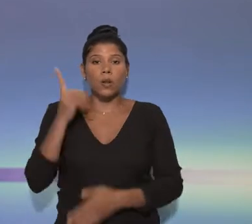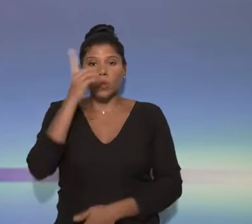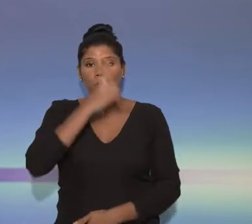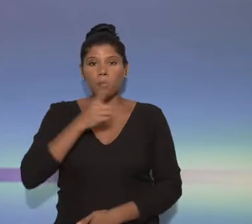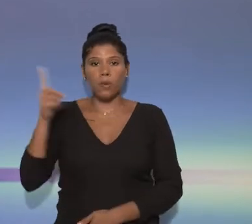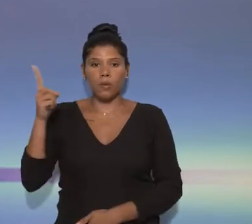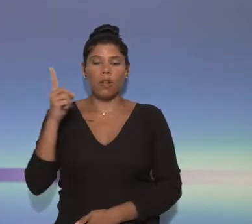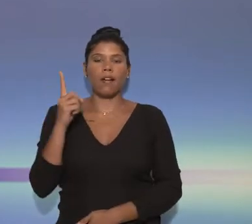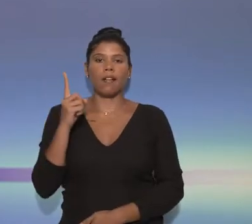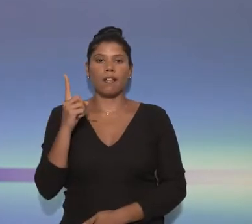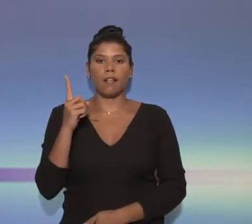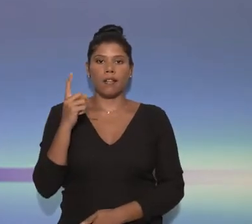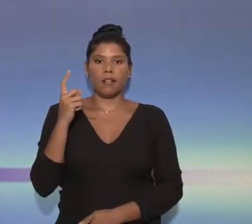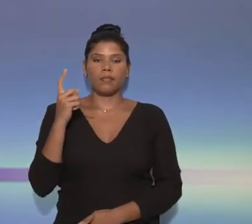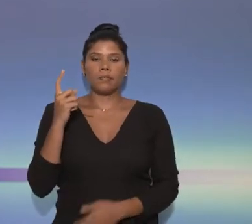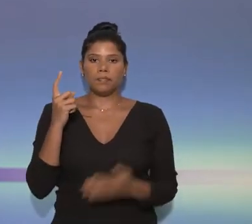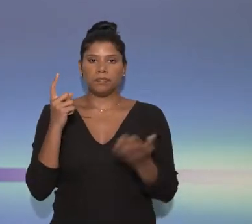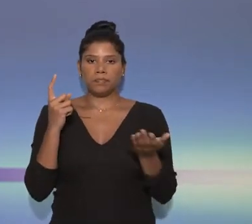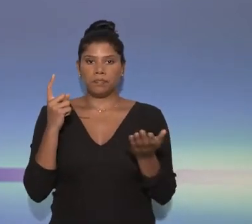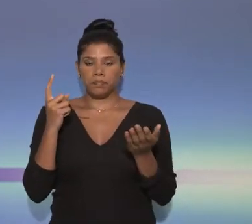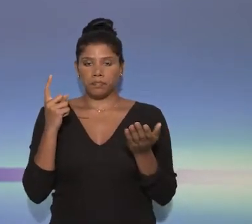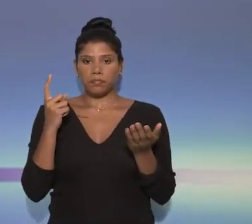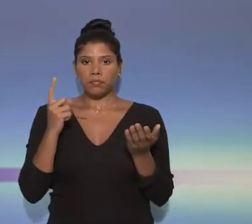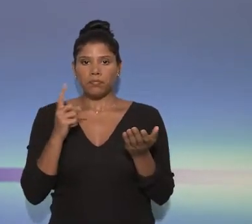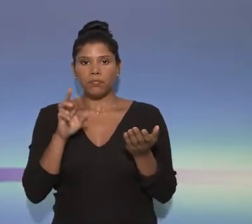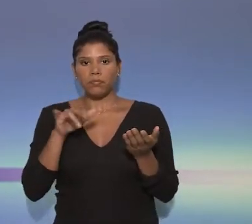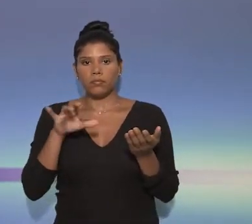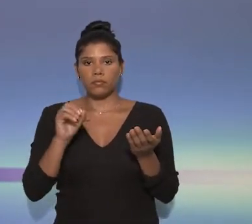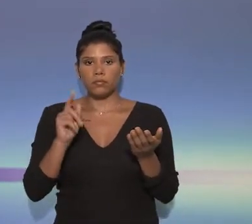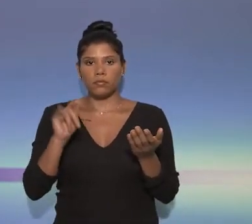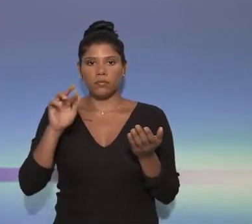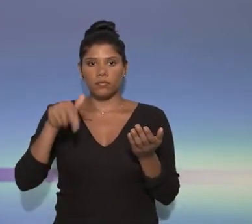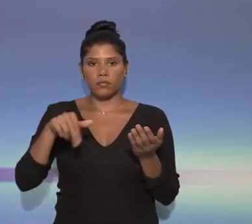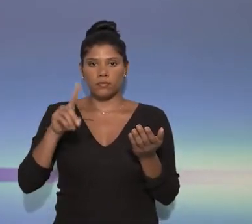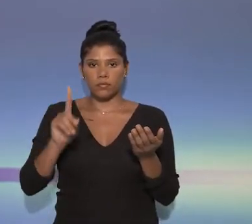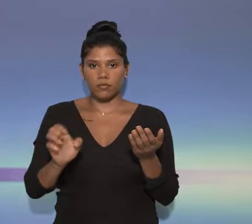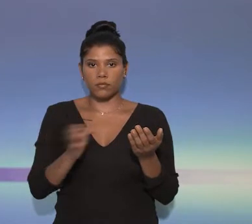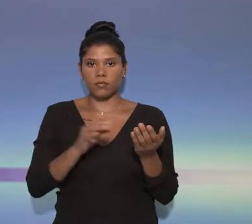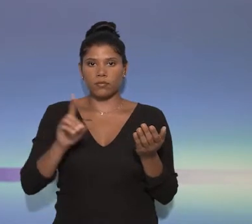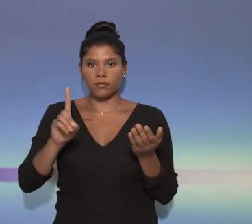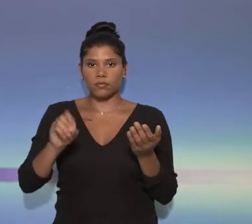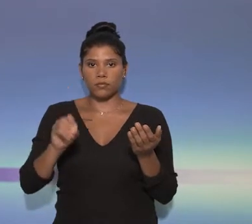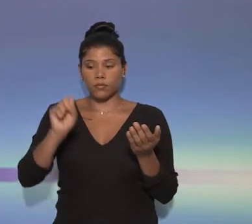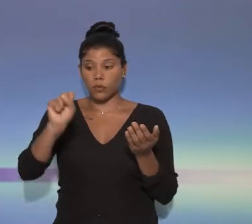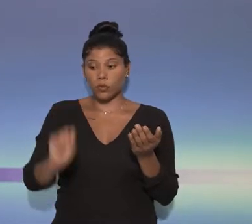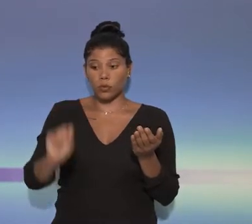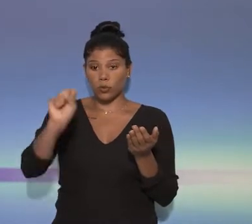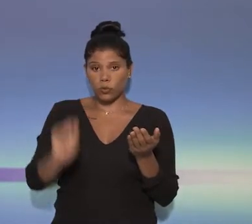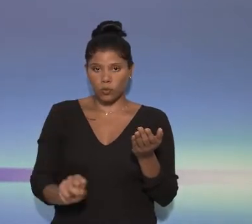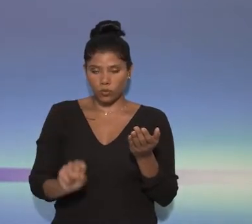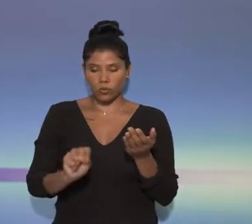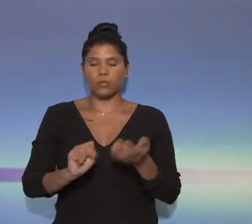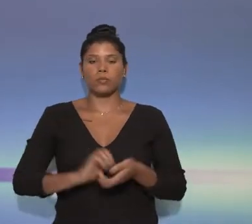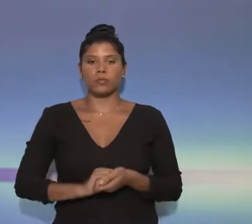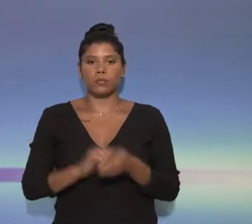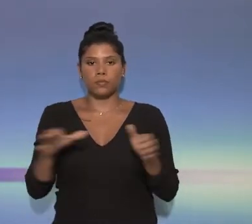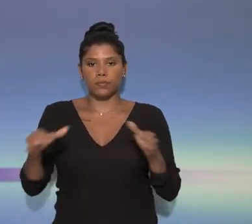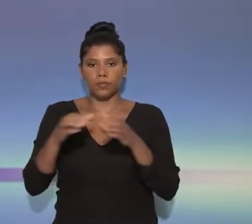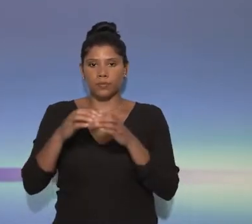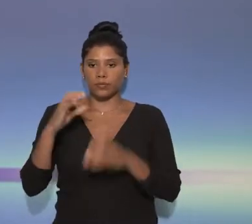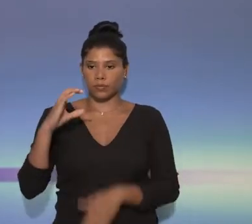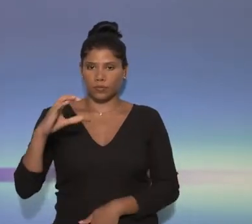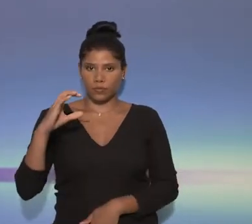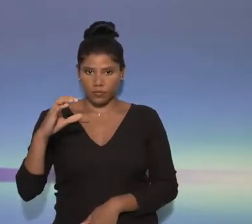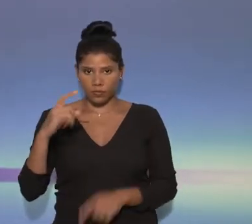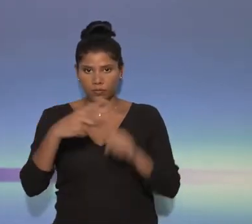do Sul, durante a partida contra o Brasil de Pelotas, no estádio Bento de Freitas, pela 15ª rodada da Série C pelo Campeonato